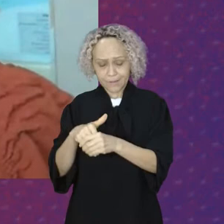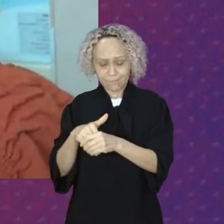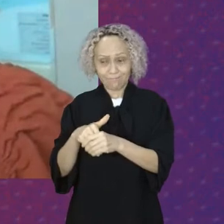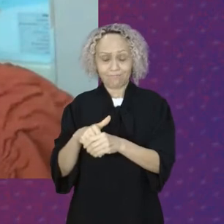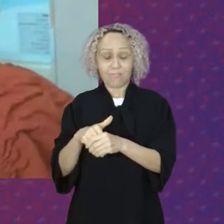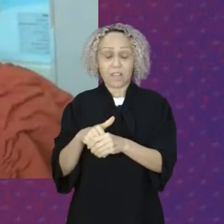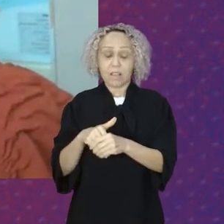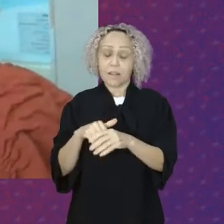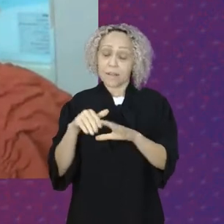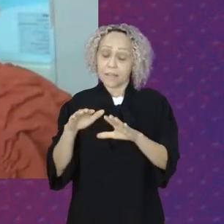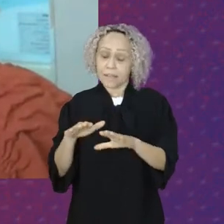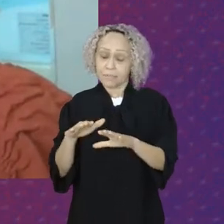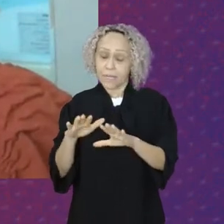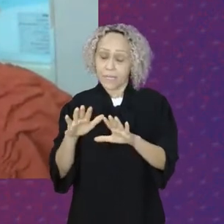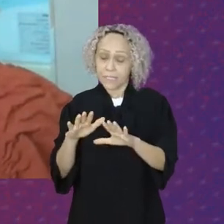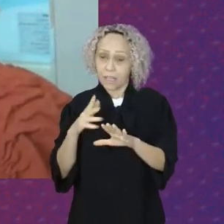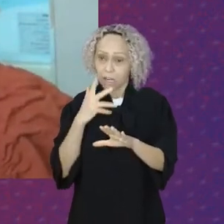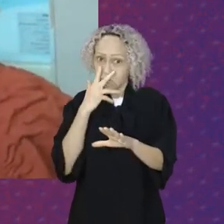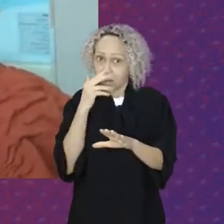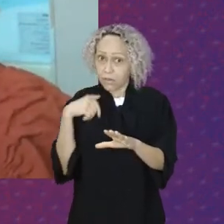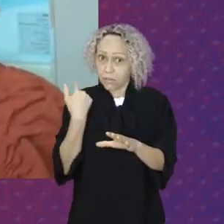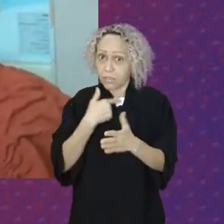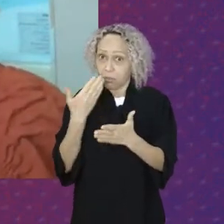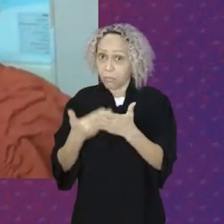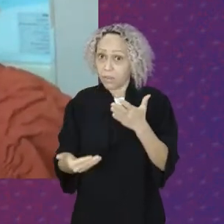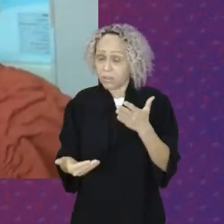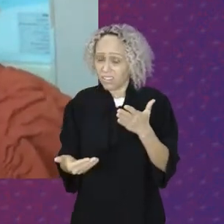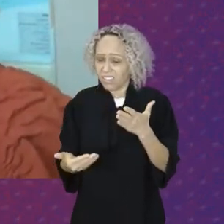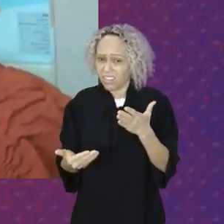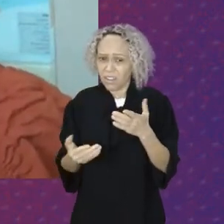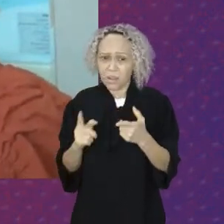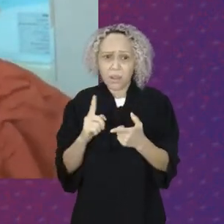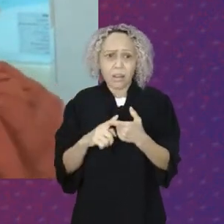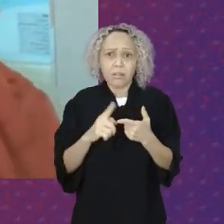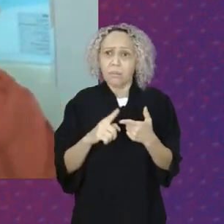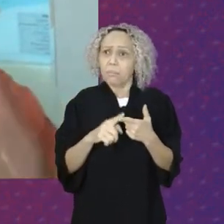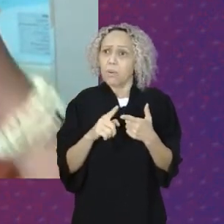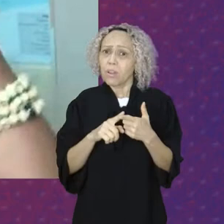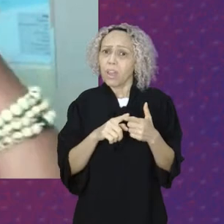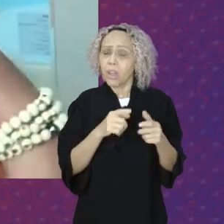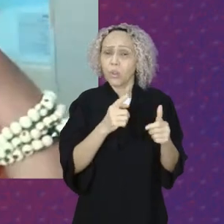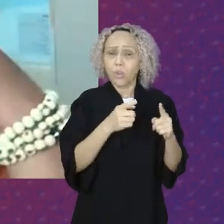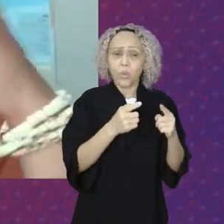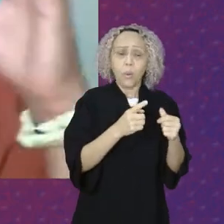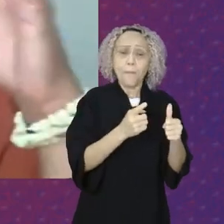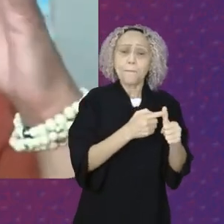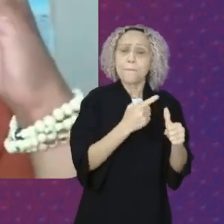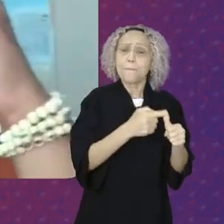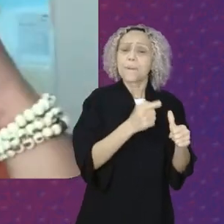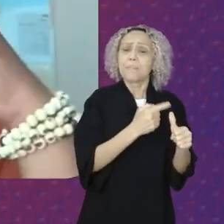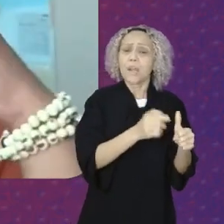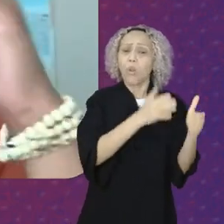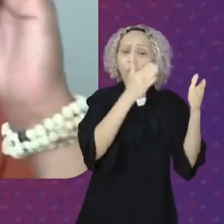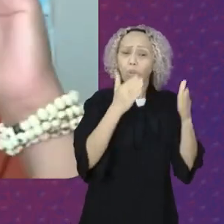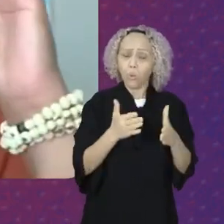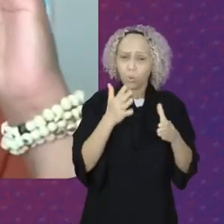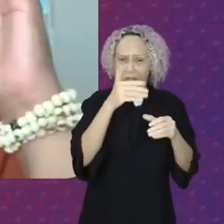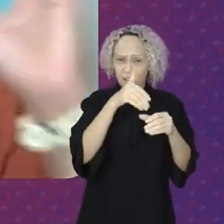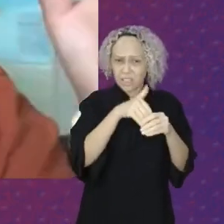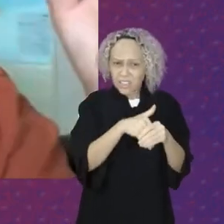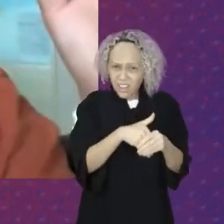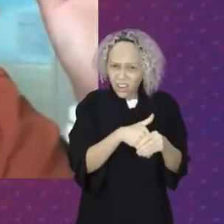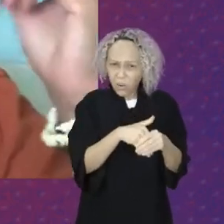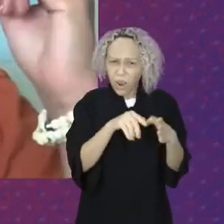campanha, e aí não tinha uma pesquisa que falava que a gente ia para o segundo turno. Então, na minha cabeça, aqui no Amazonas, né? Na